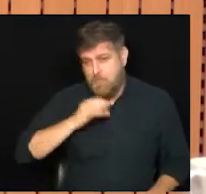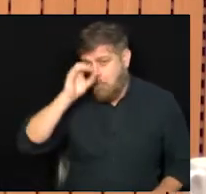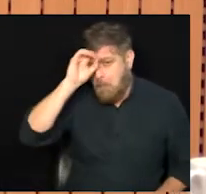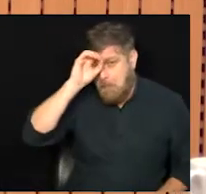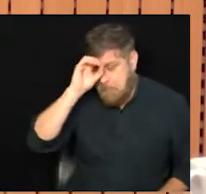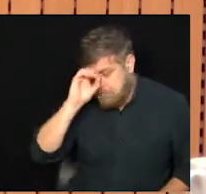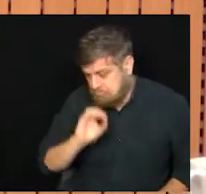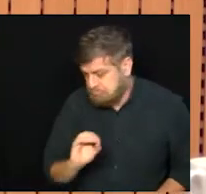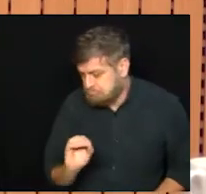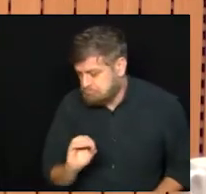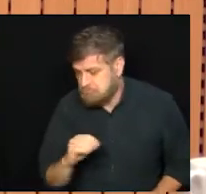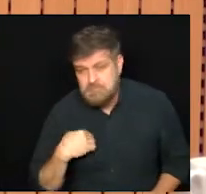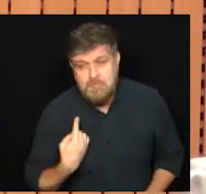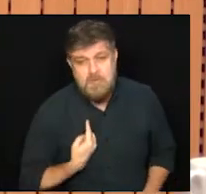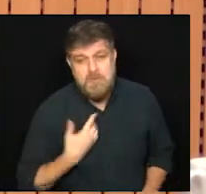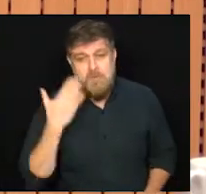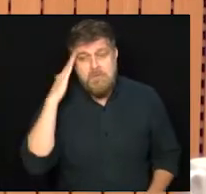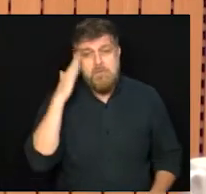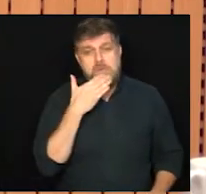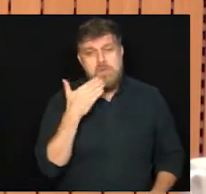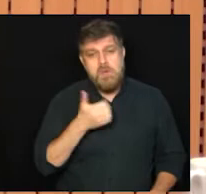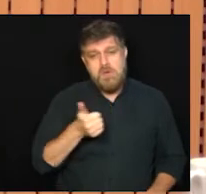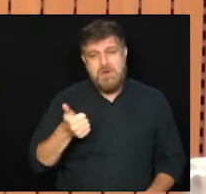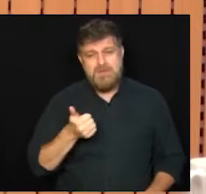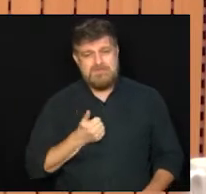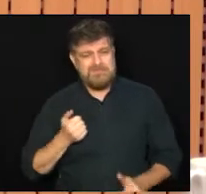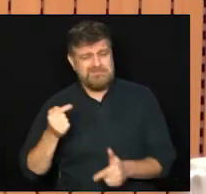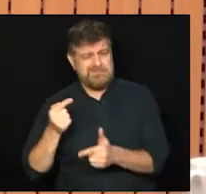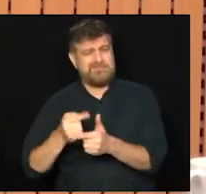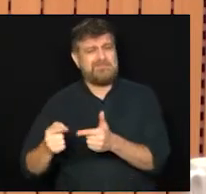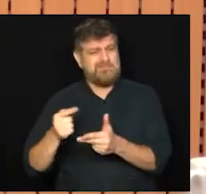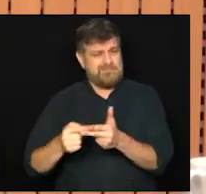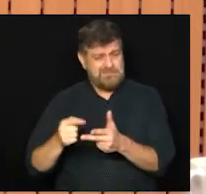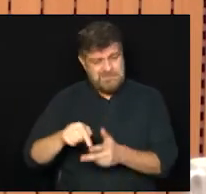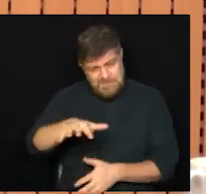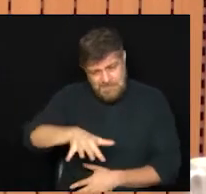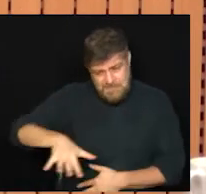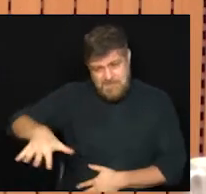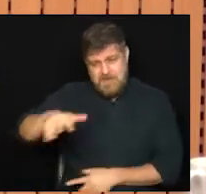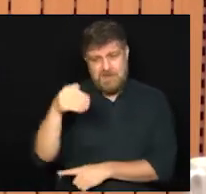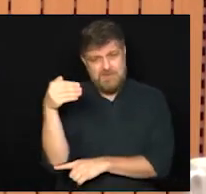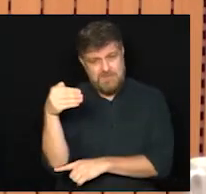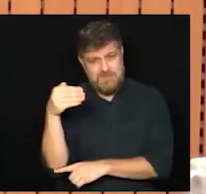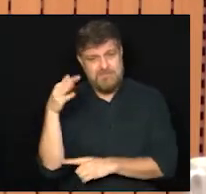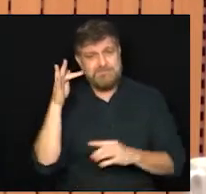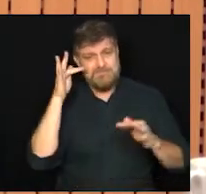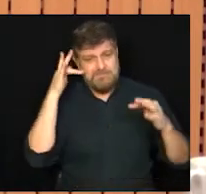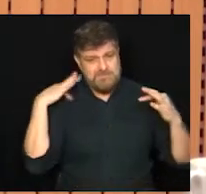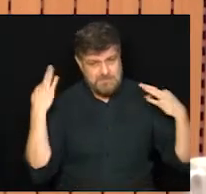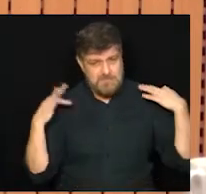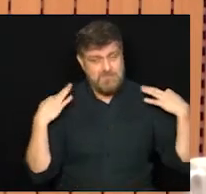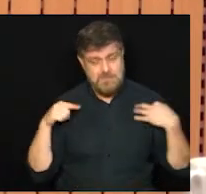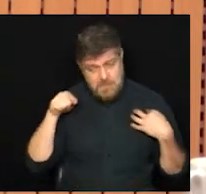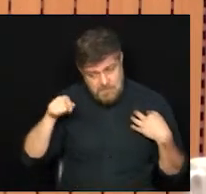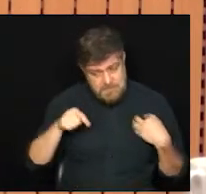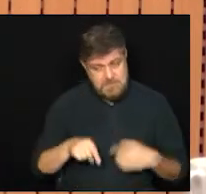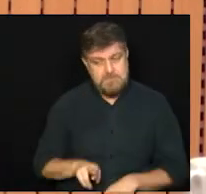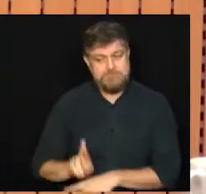né, para entender melhor o tamanho e a importância desse setor que os senhores representam.